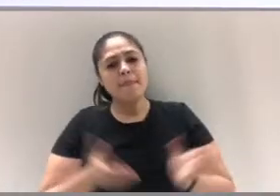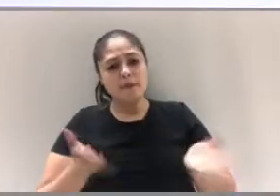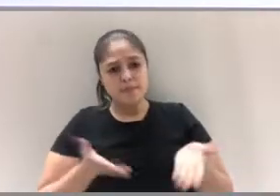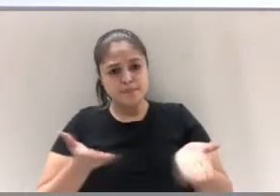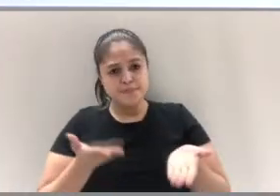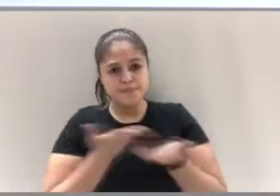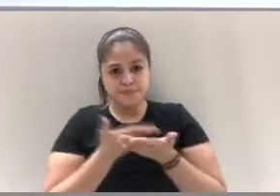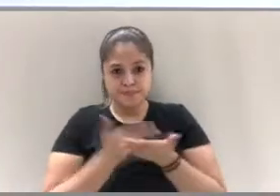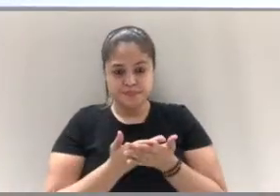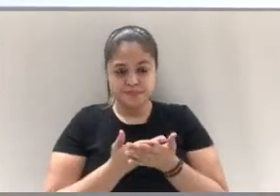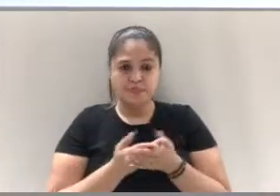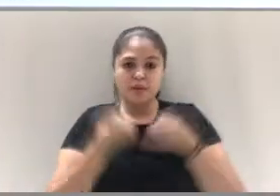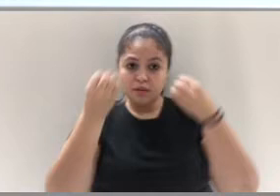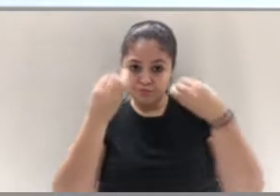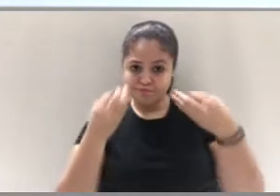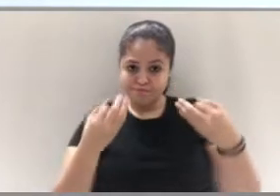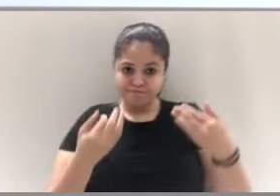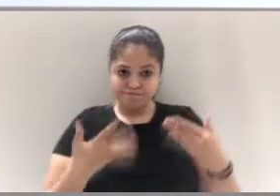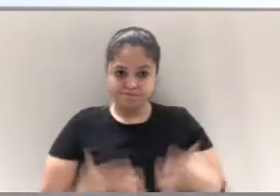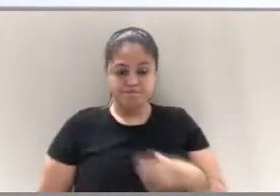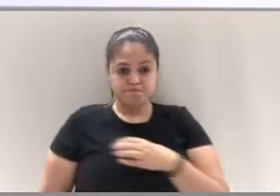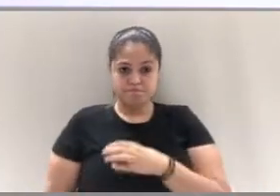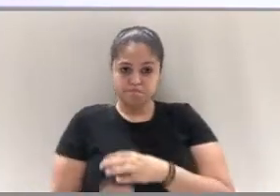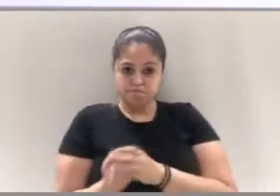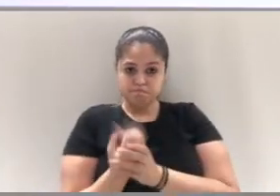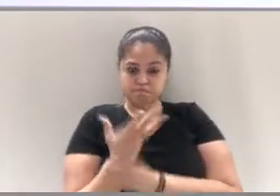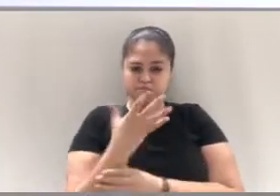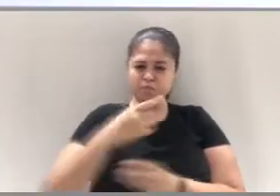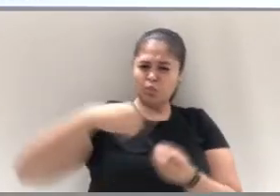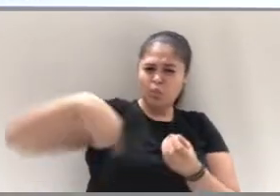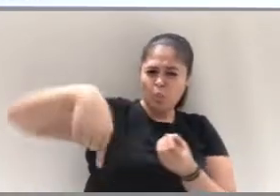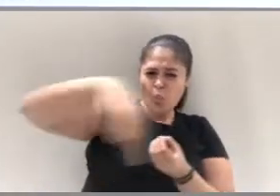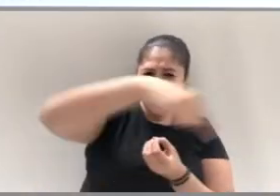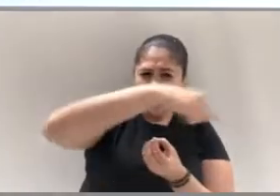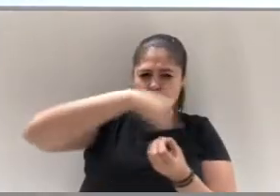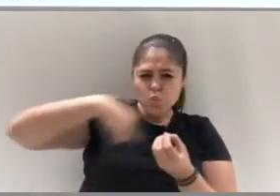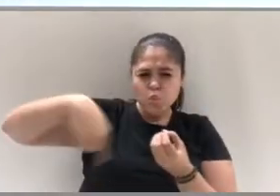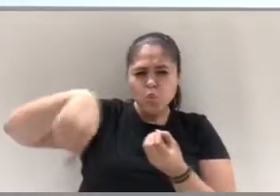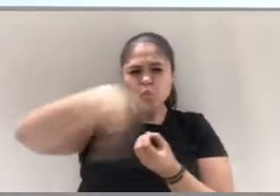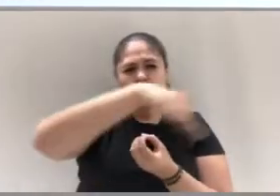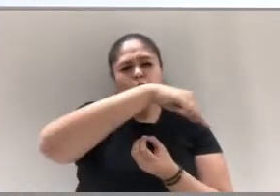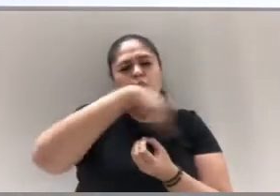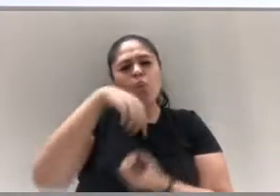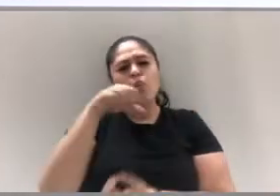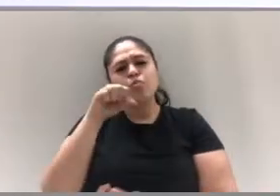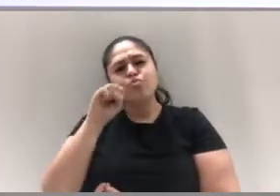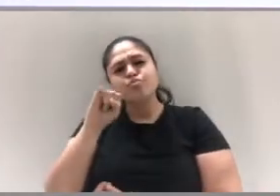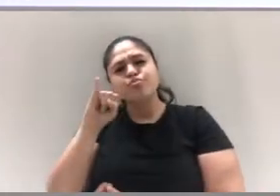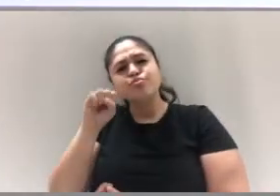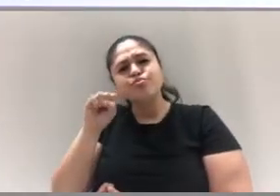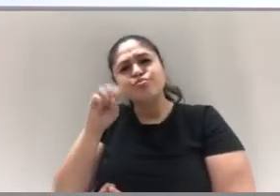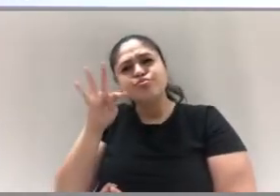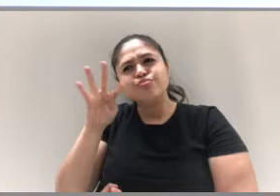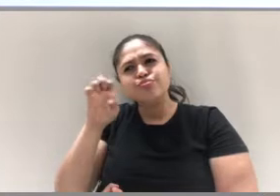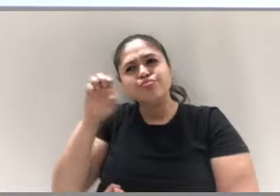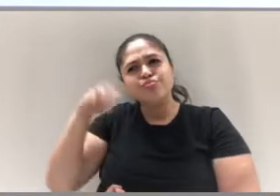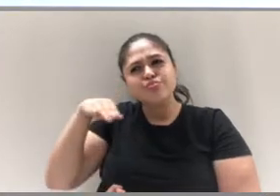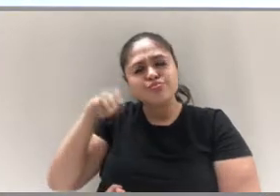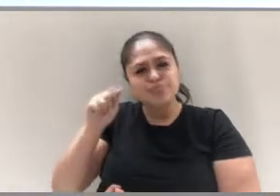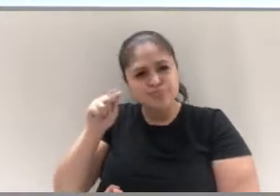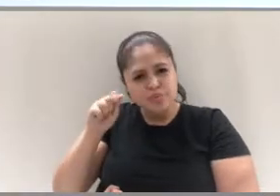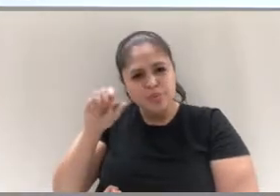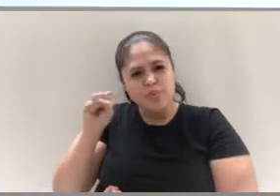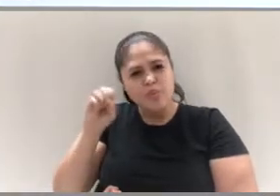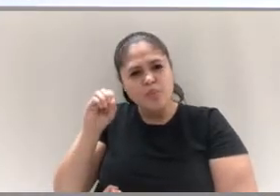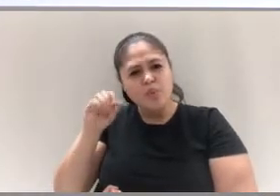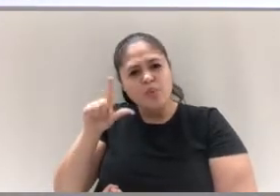Na aula de hoje, falaremos sobre a formação do Sistema Solar. O Sistema Solar, a gente conhece ele